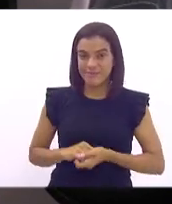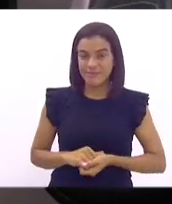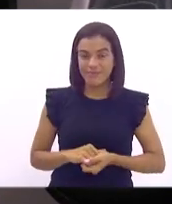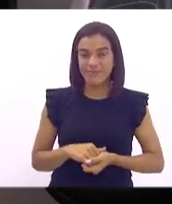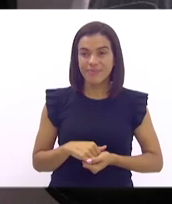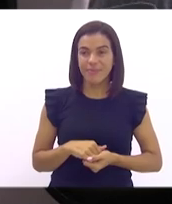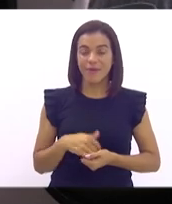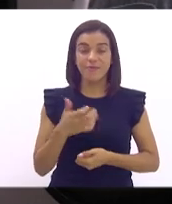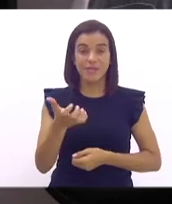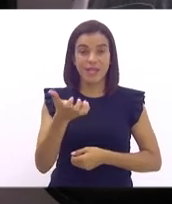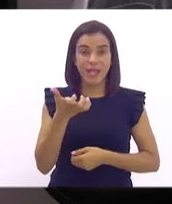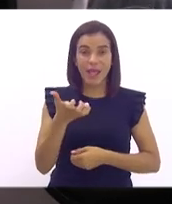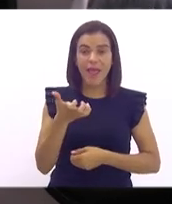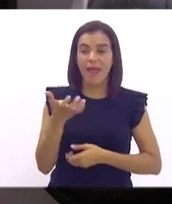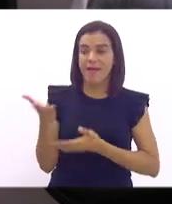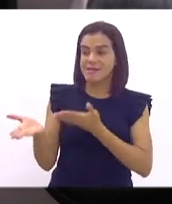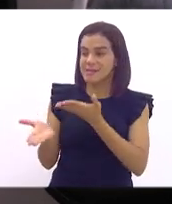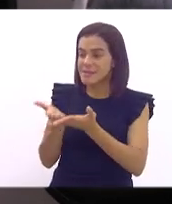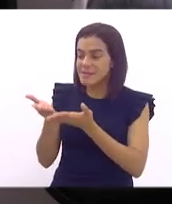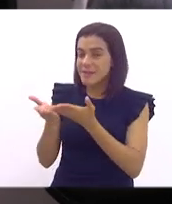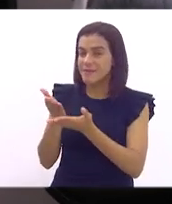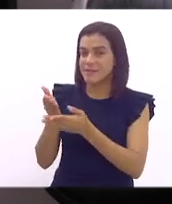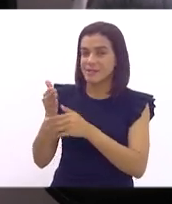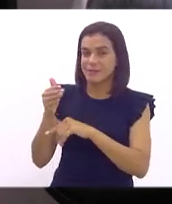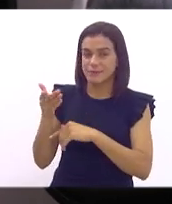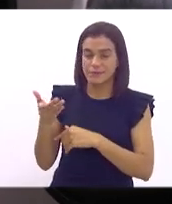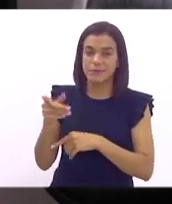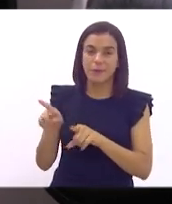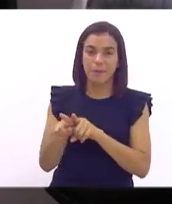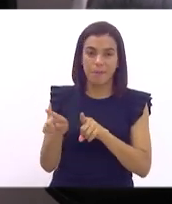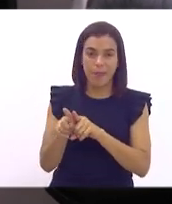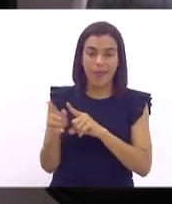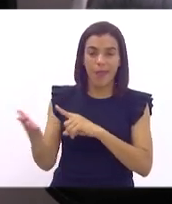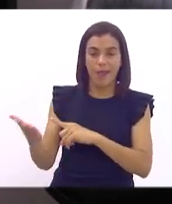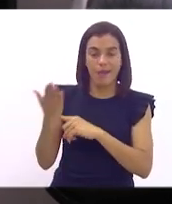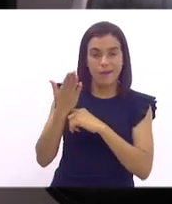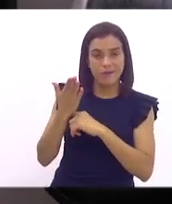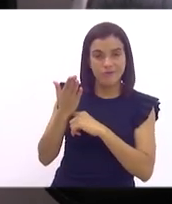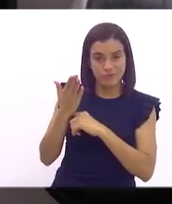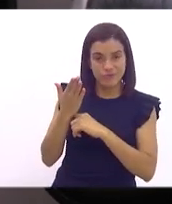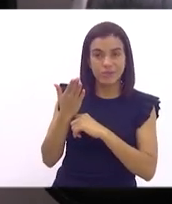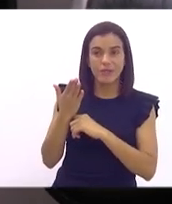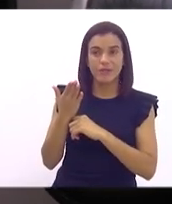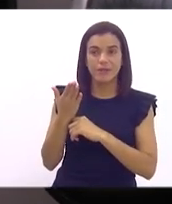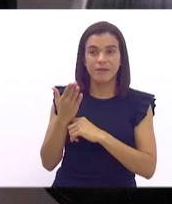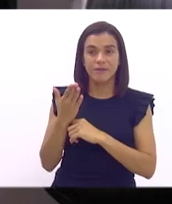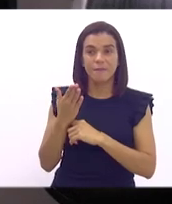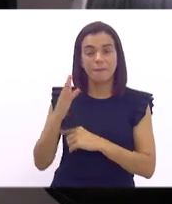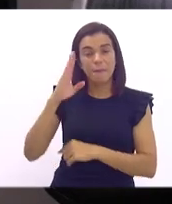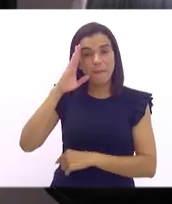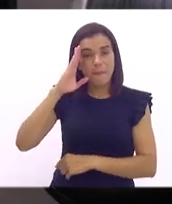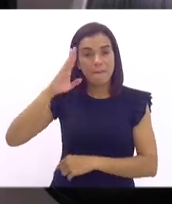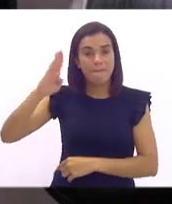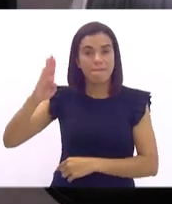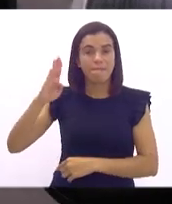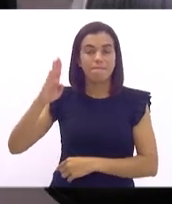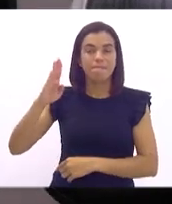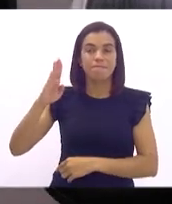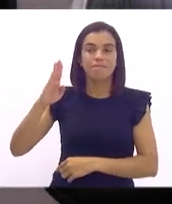qualquer serviço hoje, inclusive os benefícios, e que você faz isso primordialmente